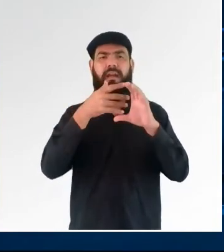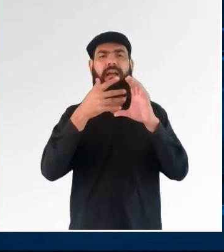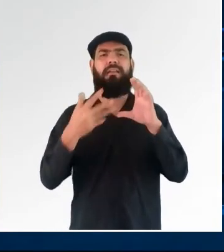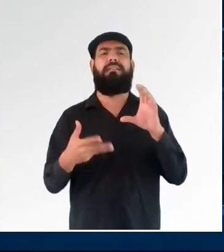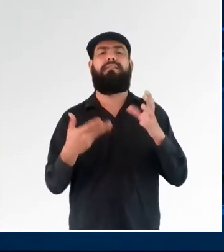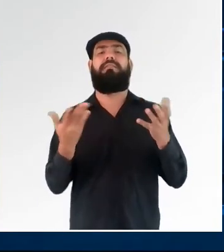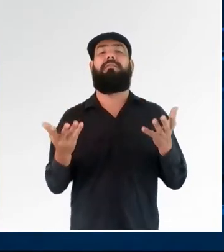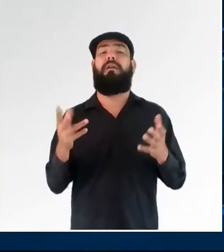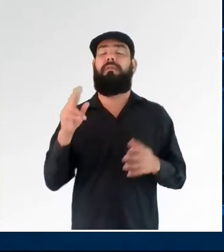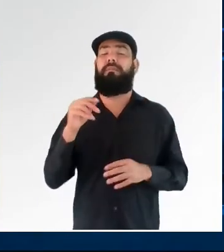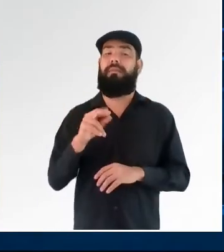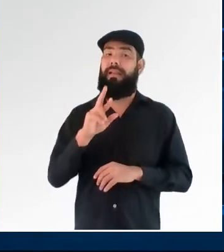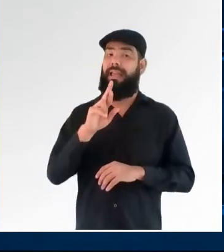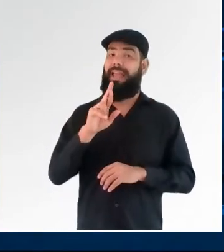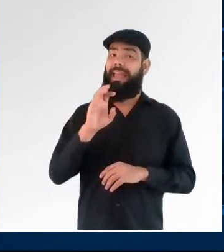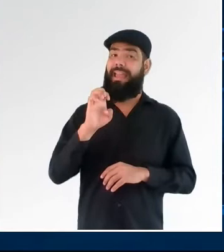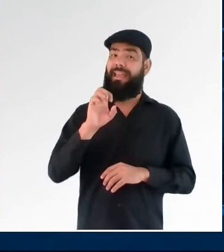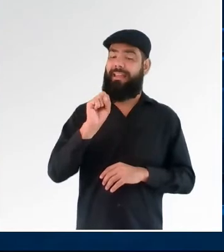Temos aqui, ó.